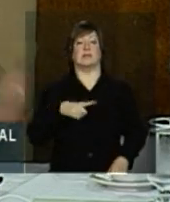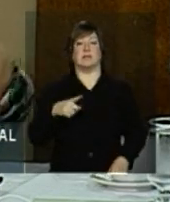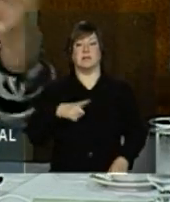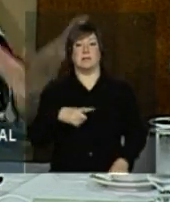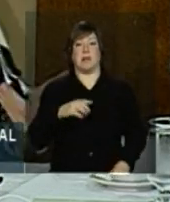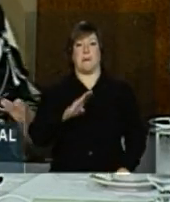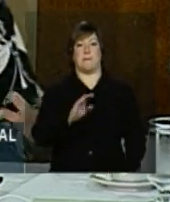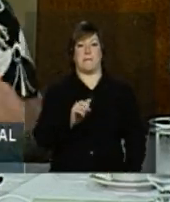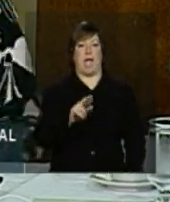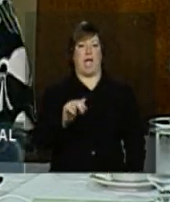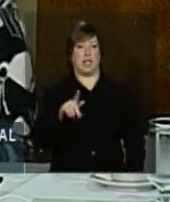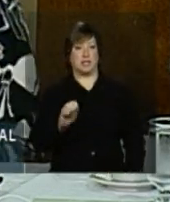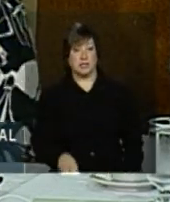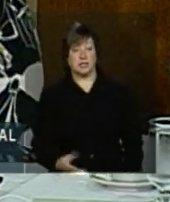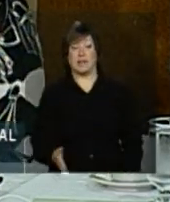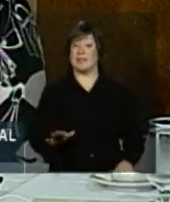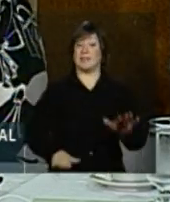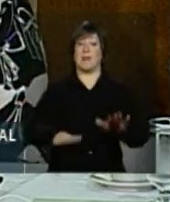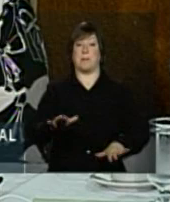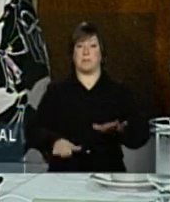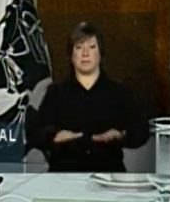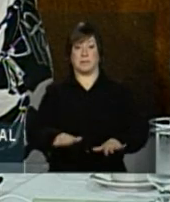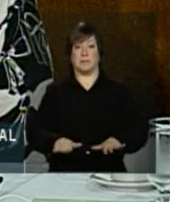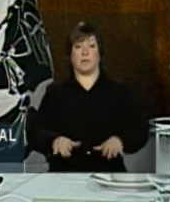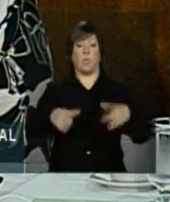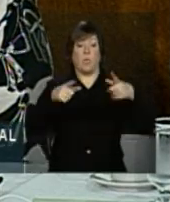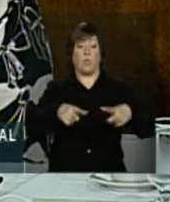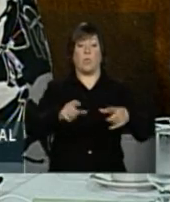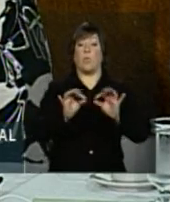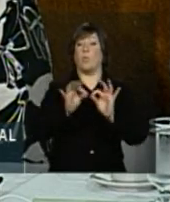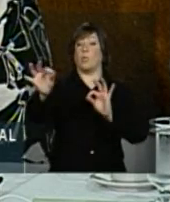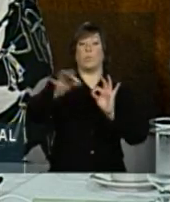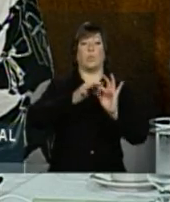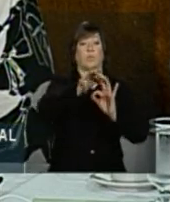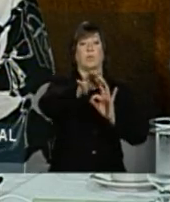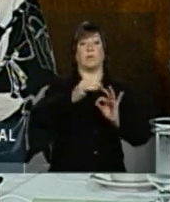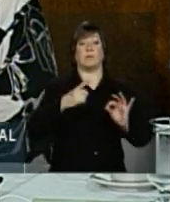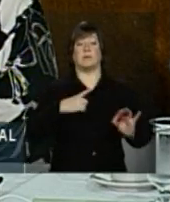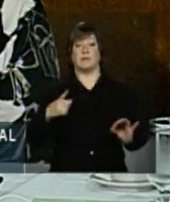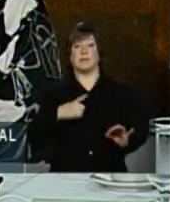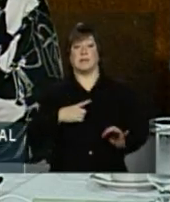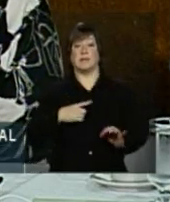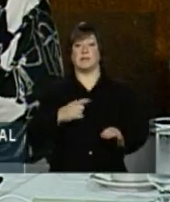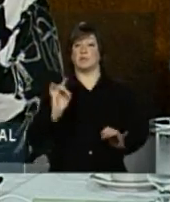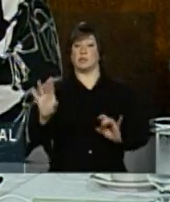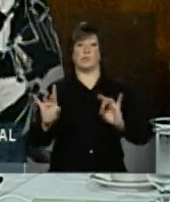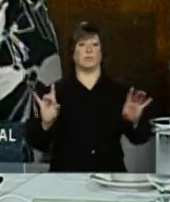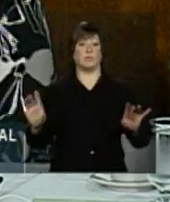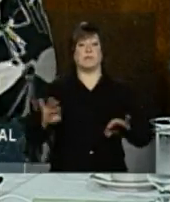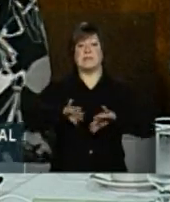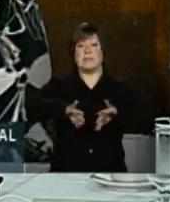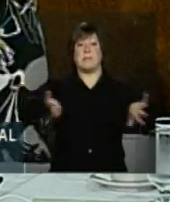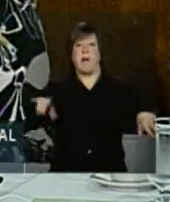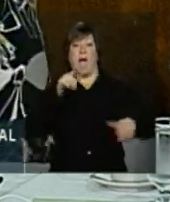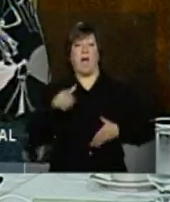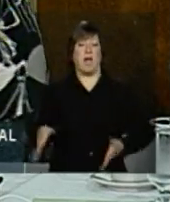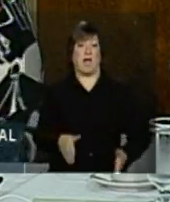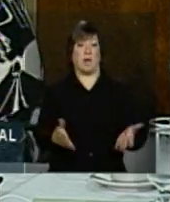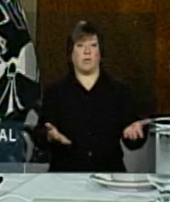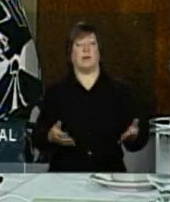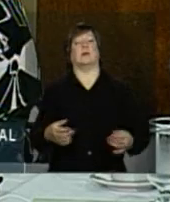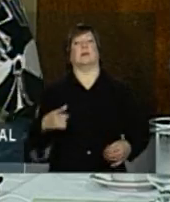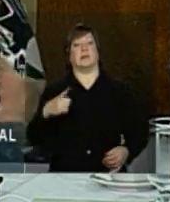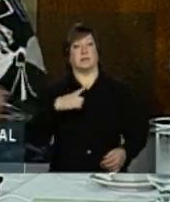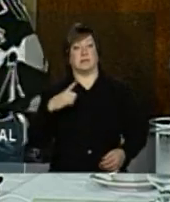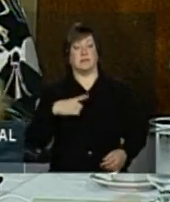através de barragem Depende do nível de isolamento dessa população da distância que ele tá das fontes quer dizer você tem um conjunto de questões